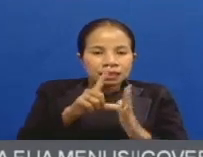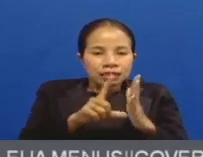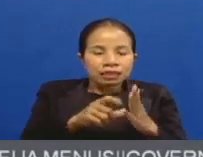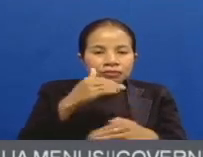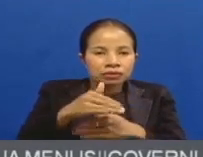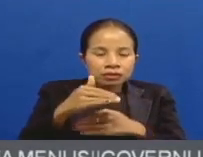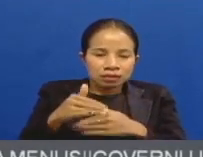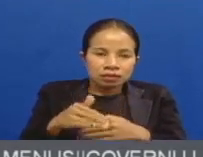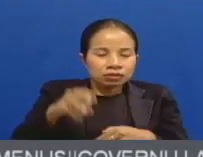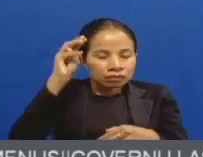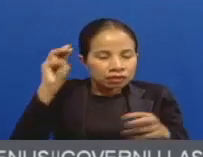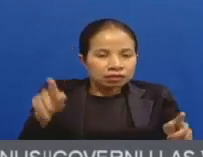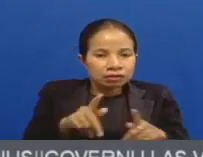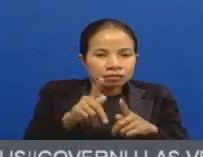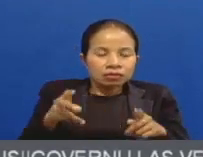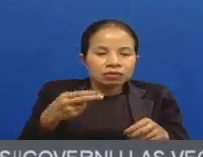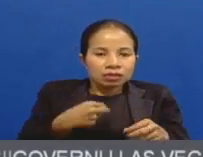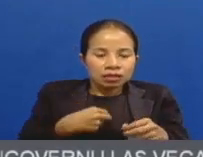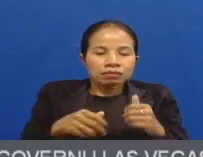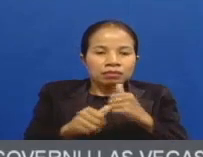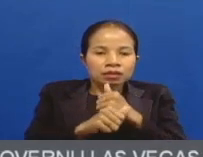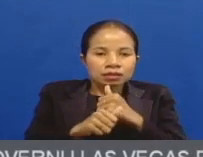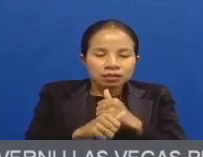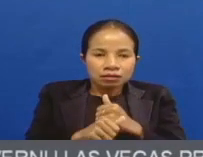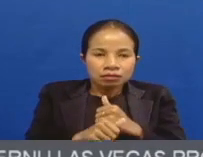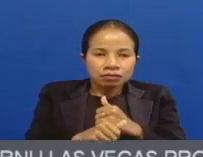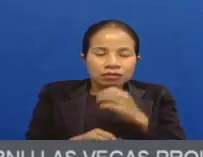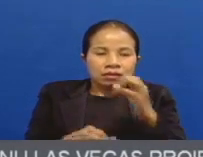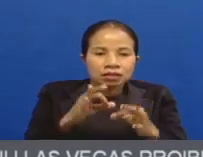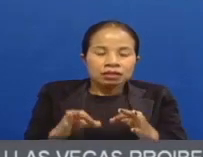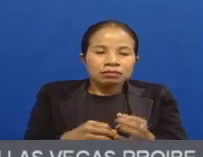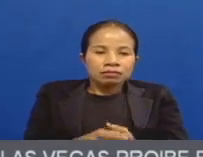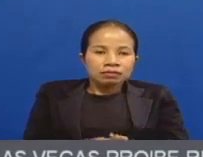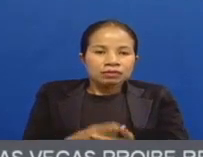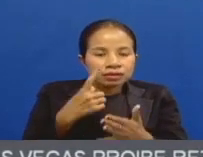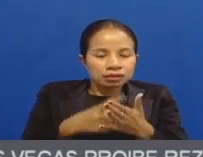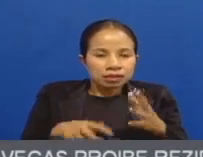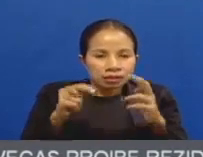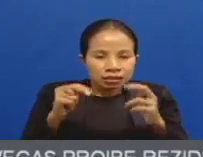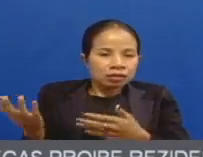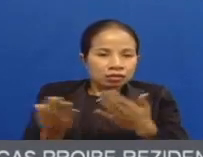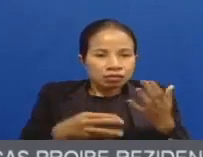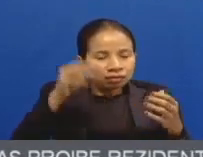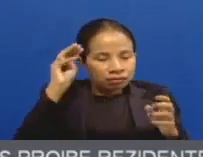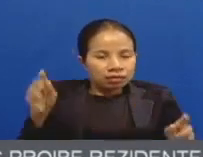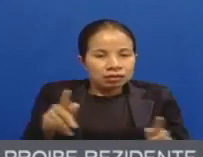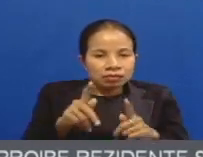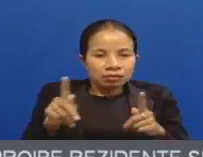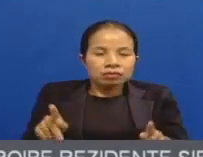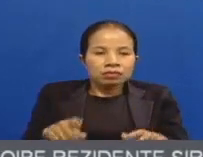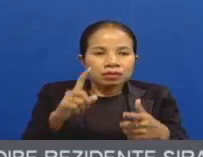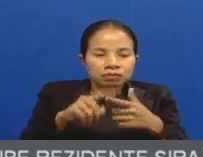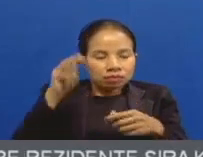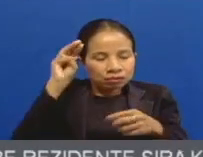te katak, Ministério Público, maka na invasão penal, então qualquer denúncia sira, ita tem que ser haruka bahin Ministério Público, para depois Ministério